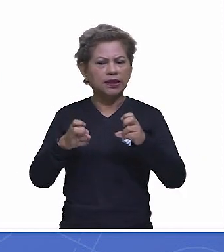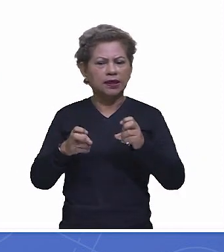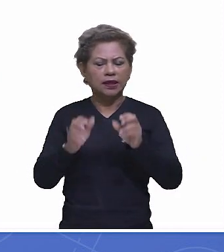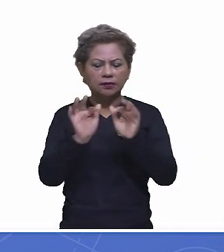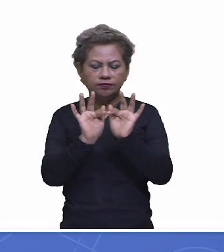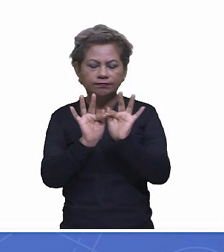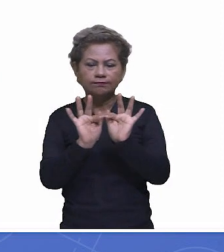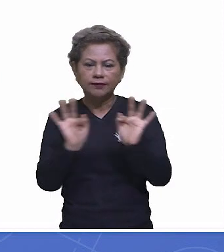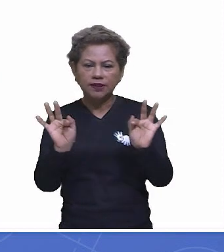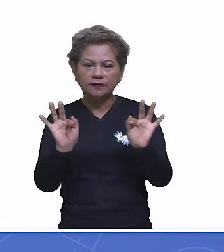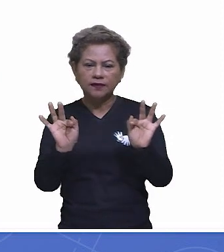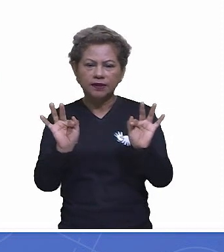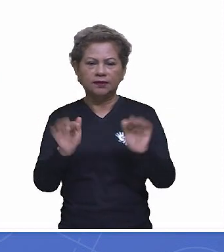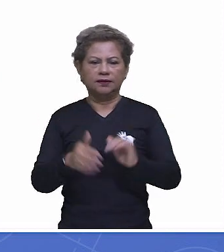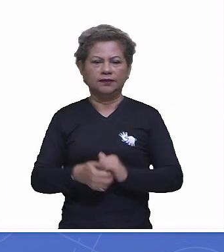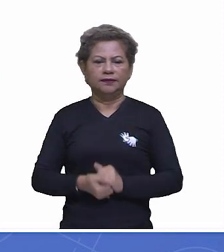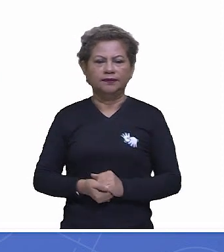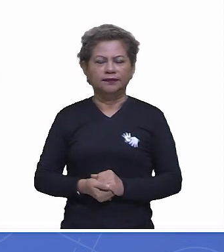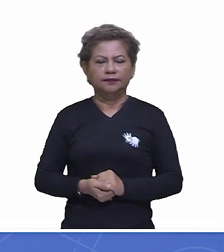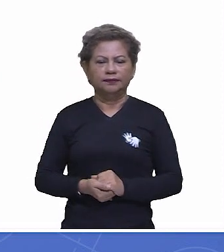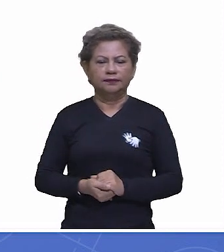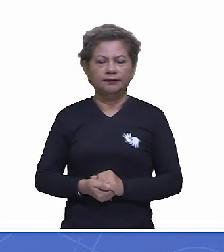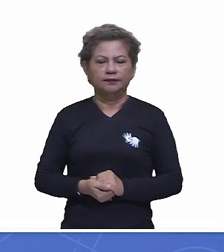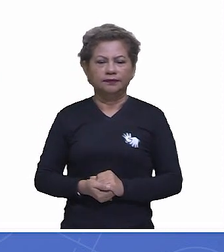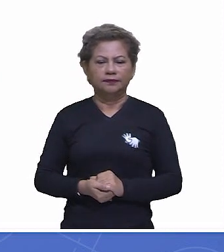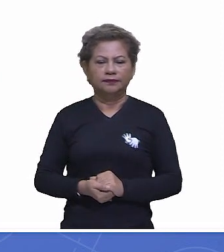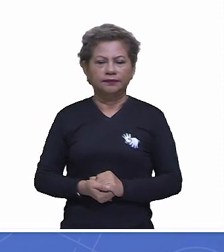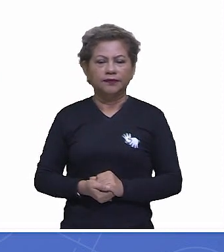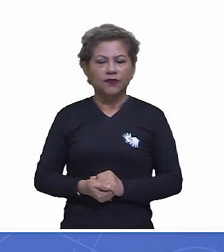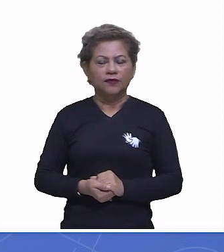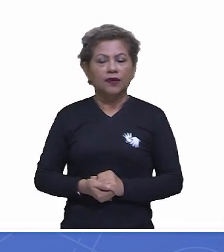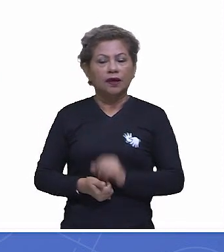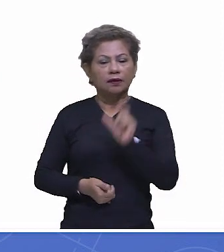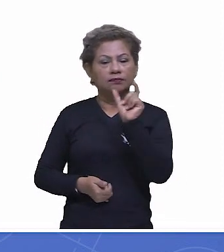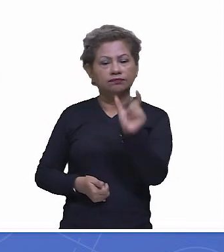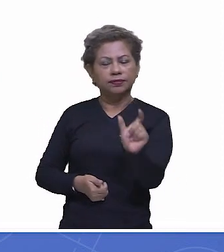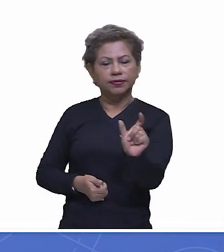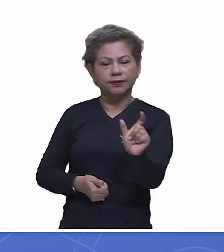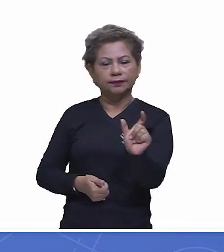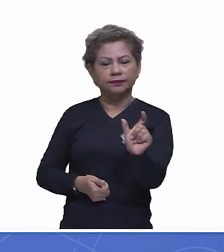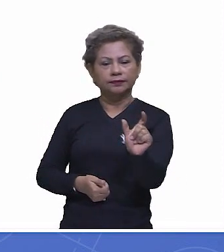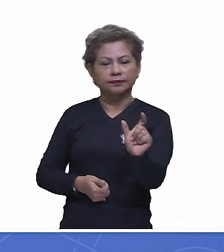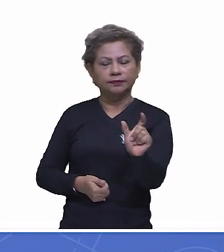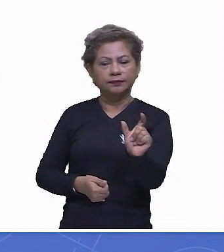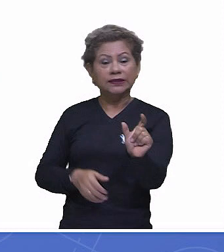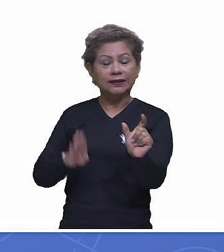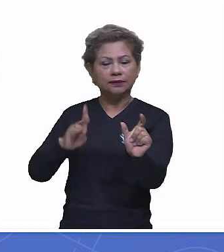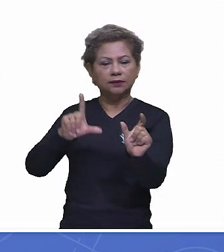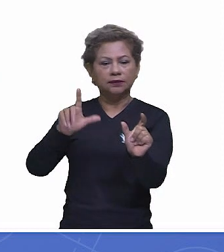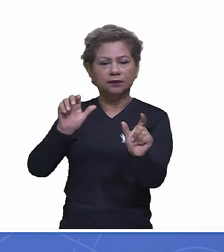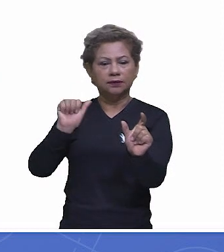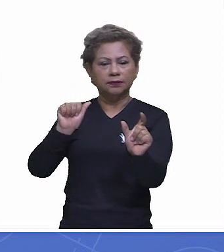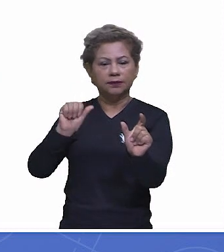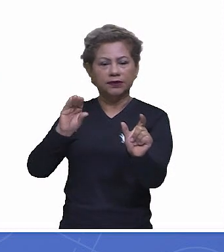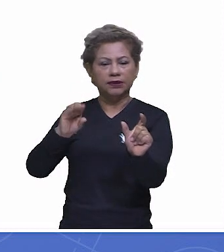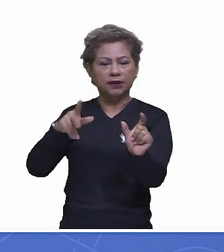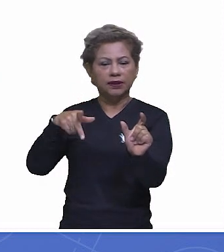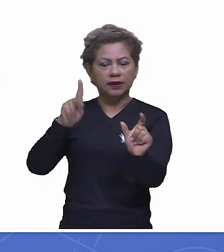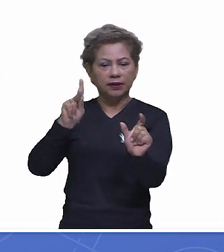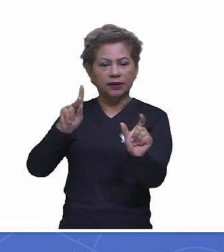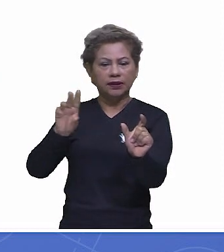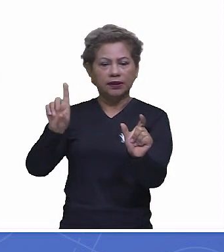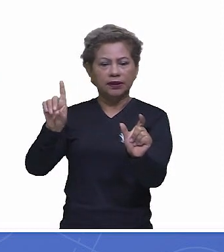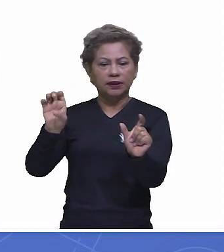só, Black Death aqui, aí nós estamos falando da epidemia que bateu, né, assolou a Europa, que